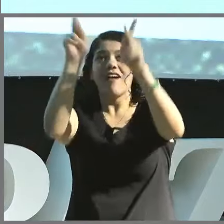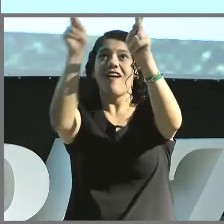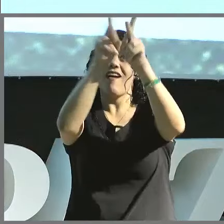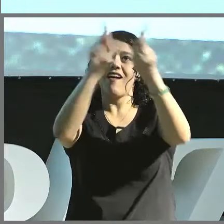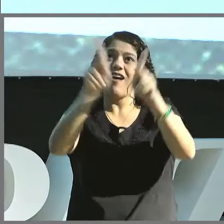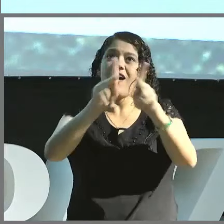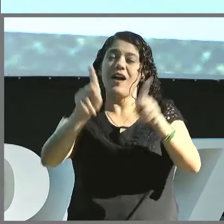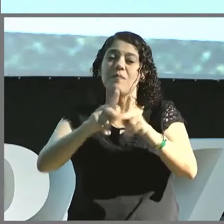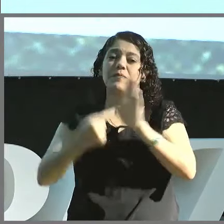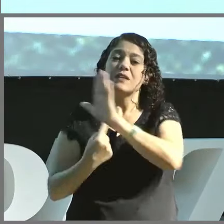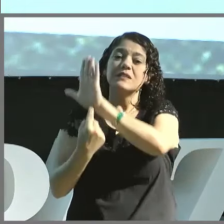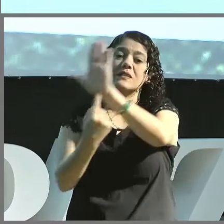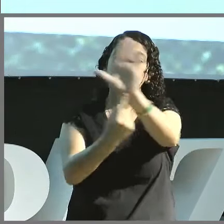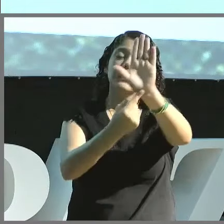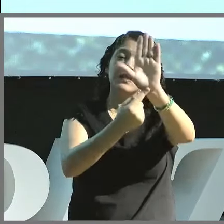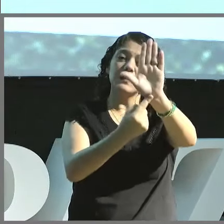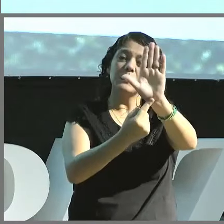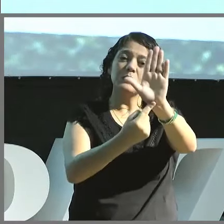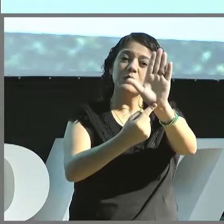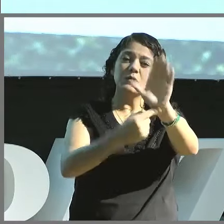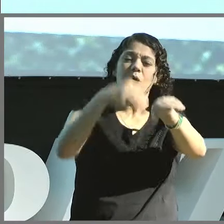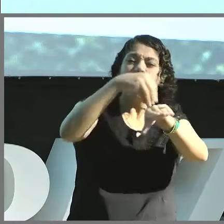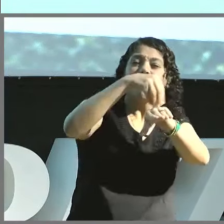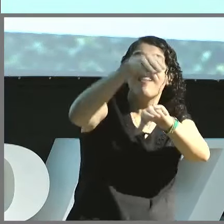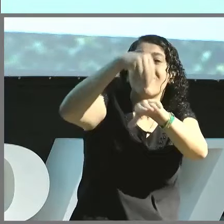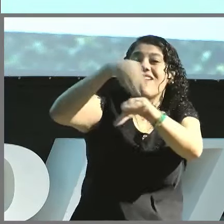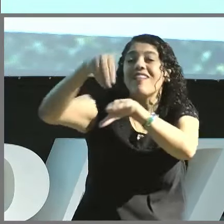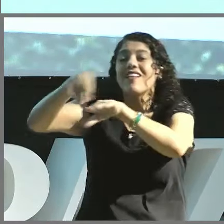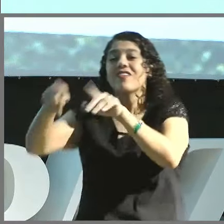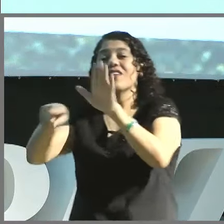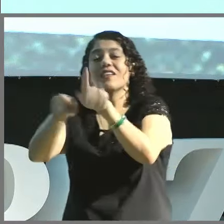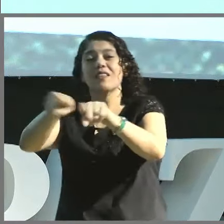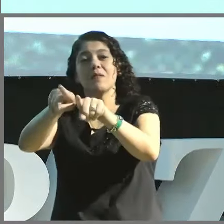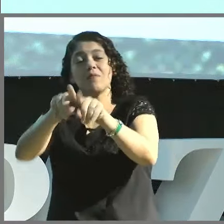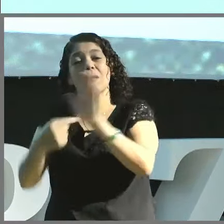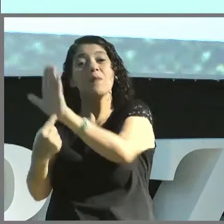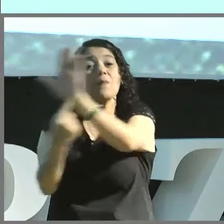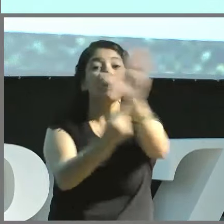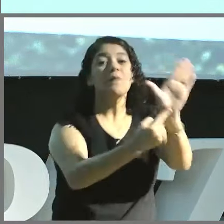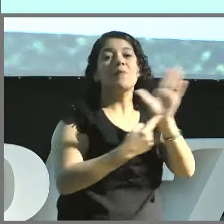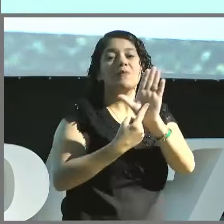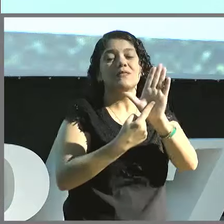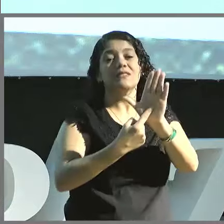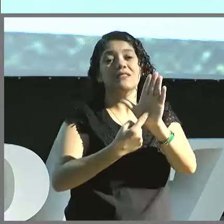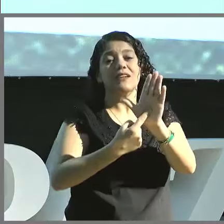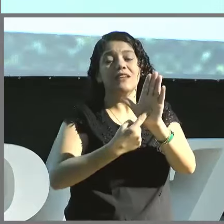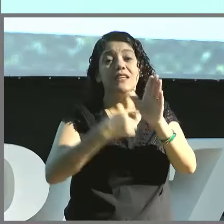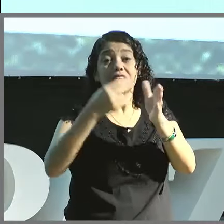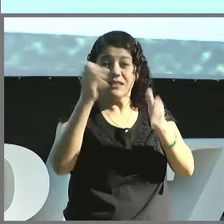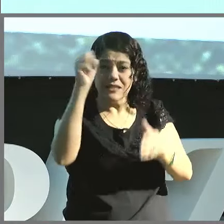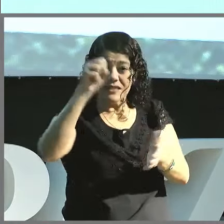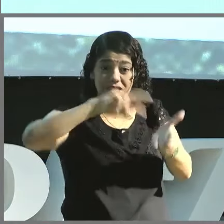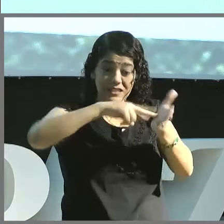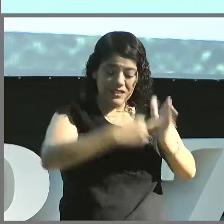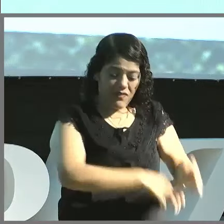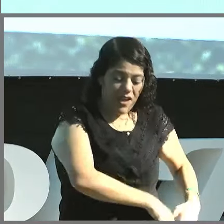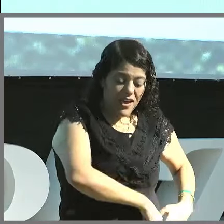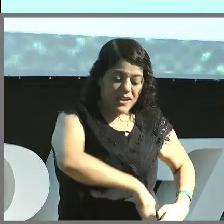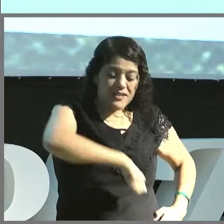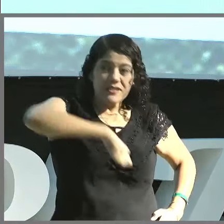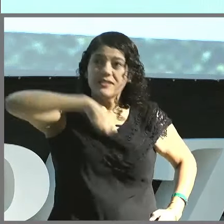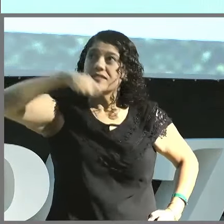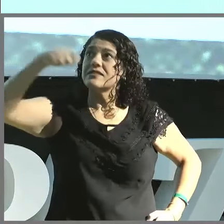que ele nos trouxe. E vale a pena usar a espada que ele nos propôs